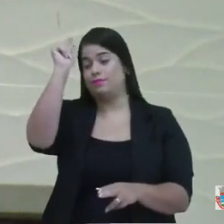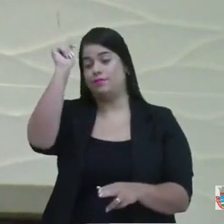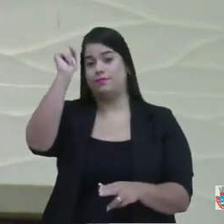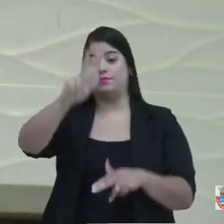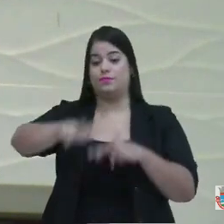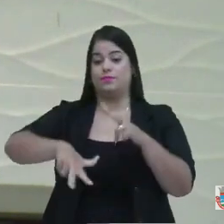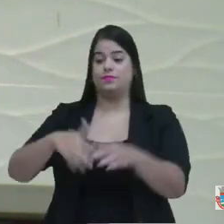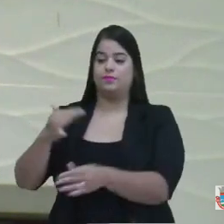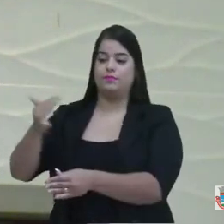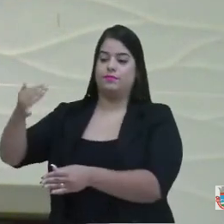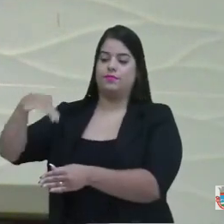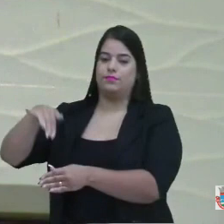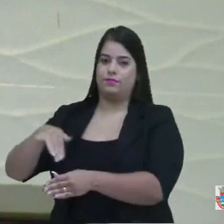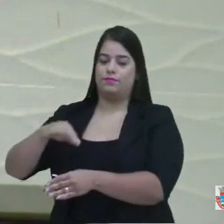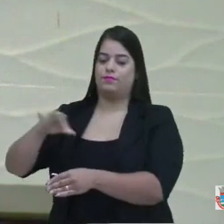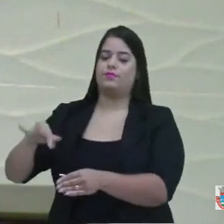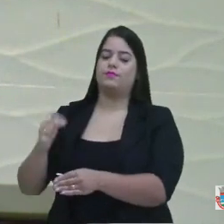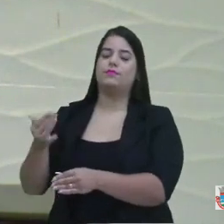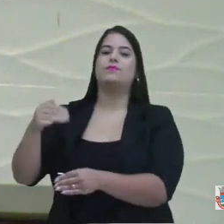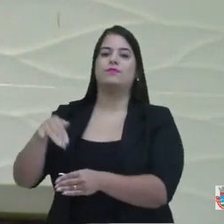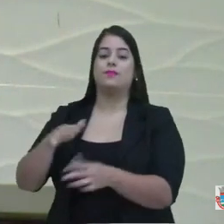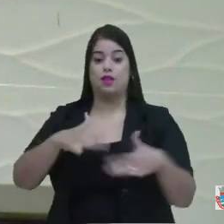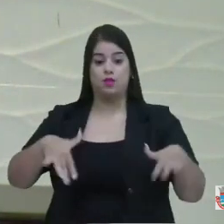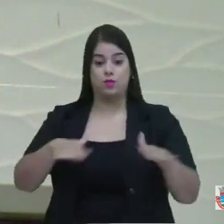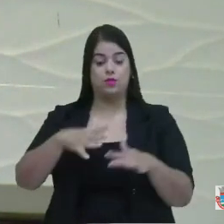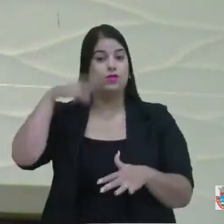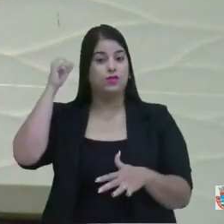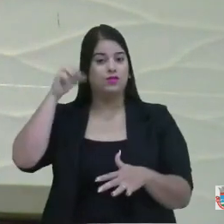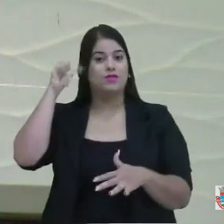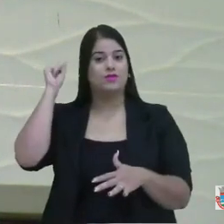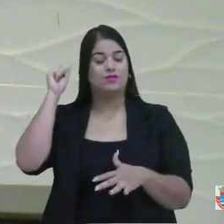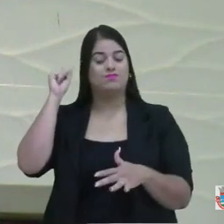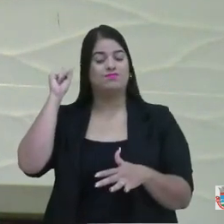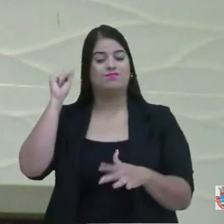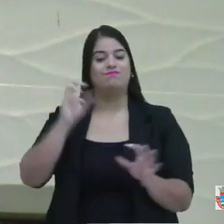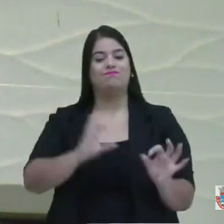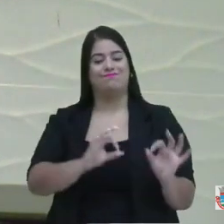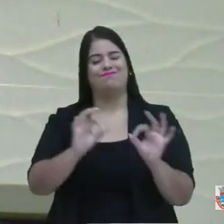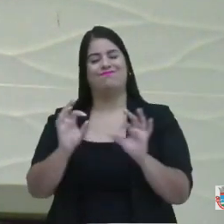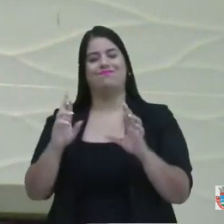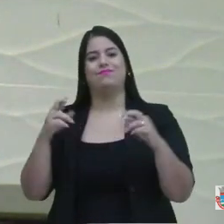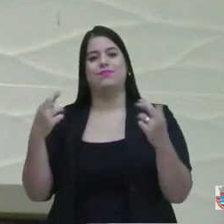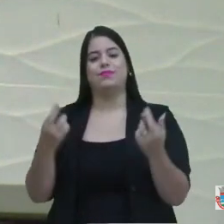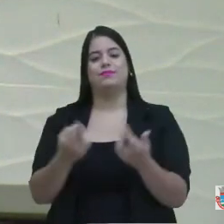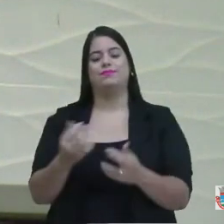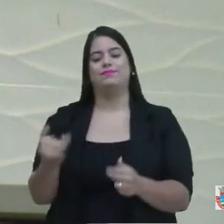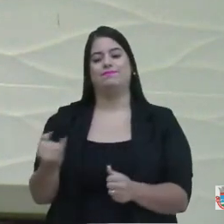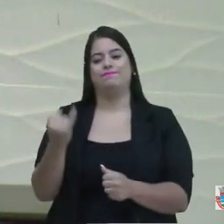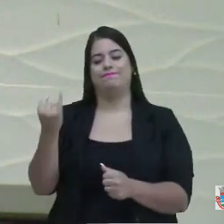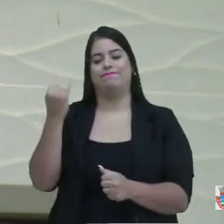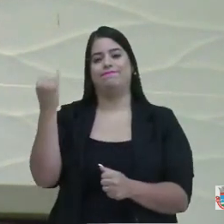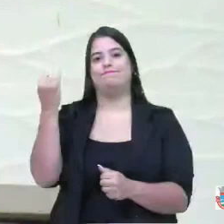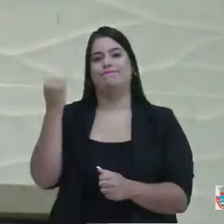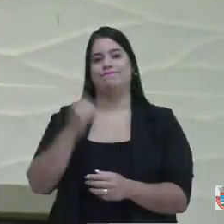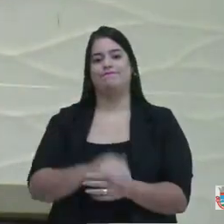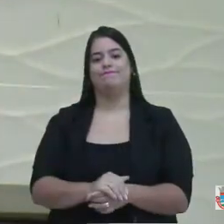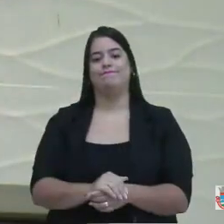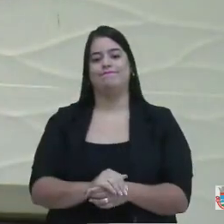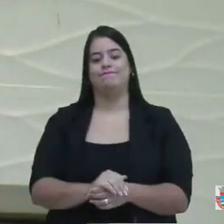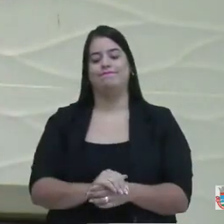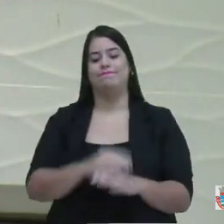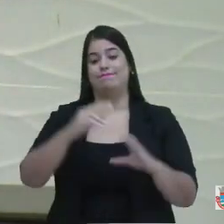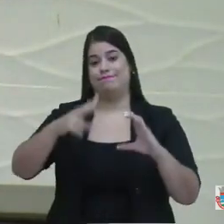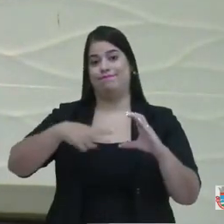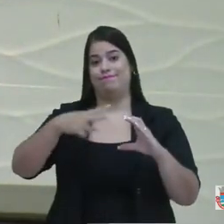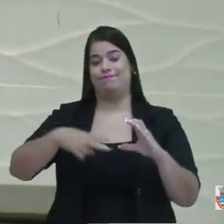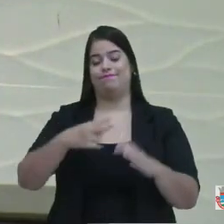Santo FM, enfim, a todos que nos escutam, nos acompanham essa reunião tão importante aqui na Casa de Vereadores,